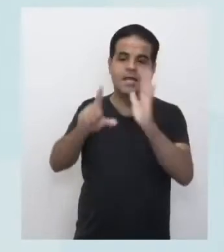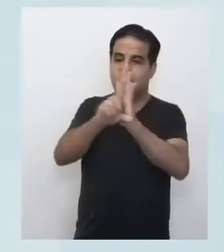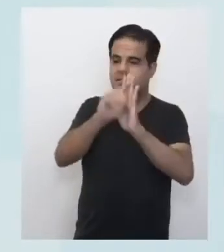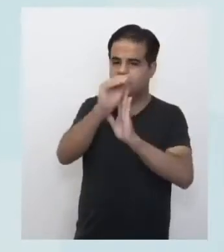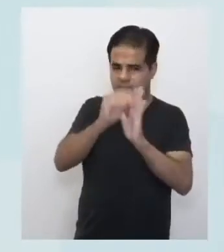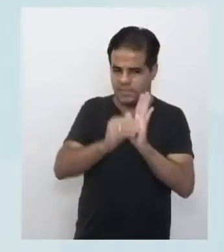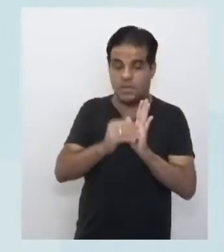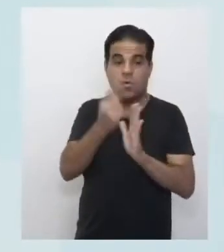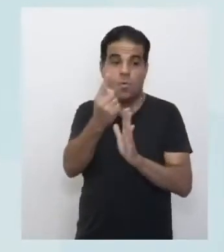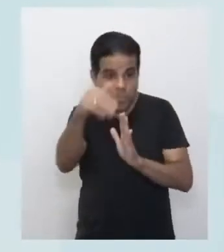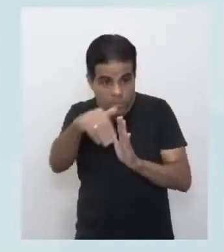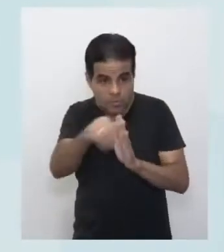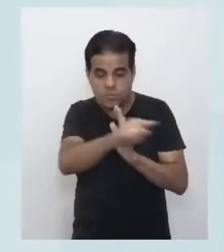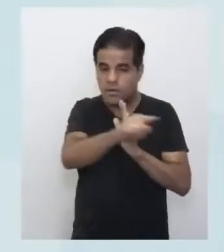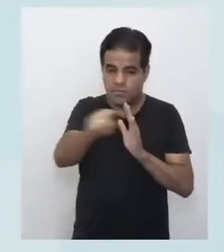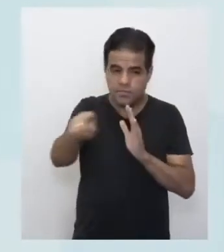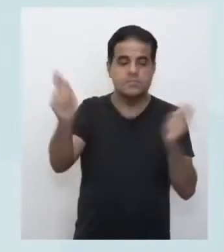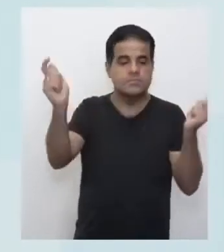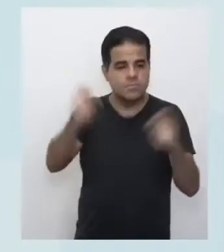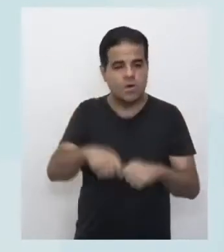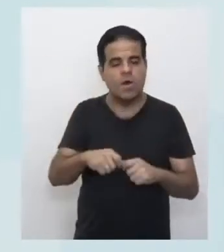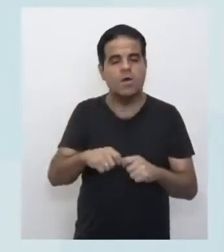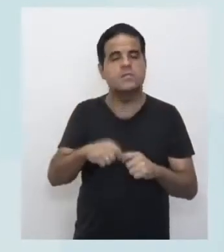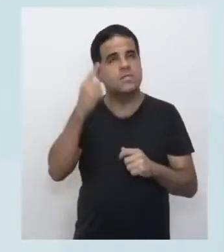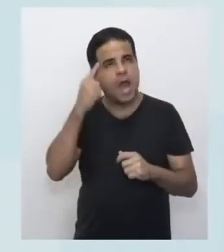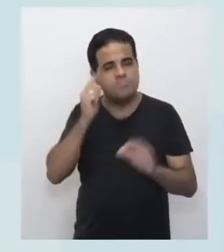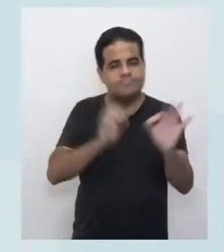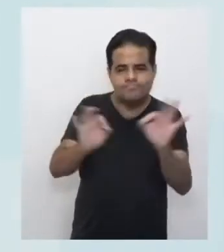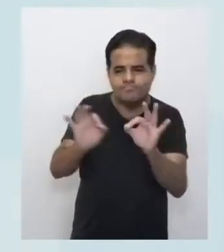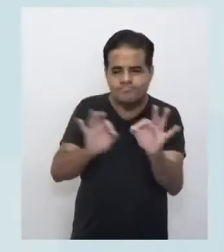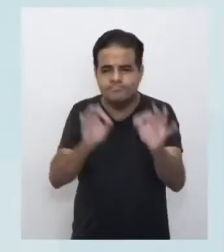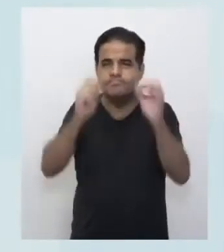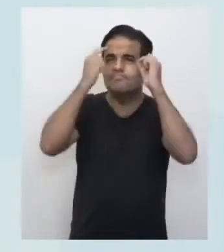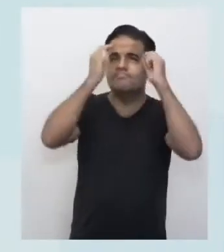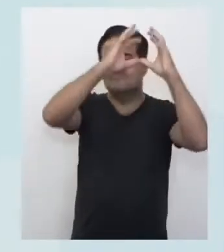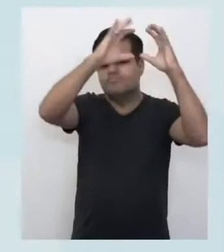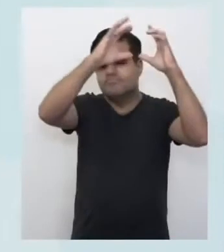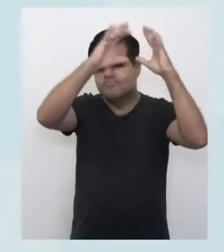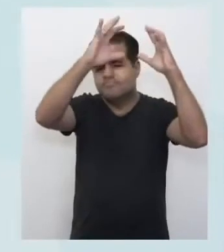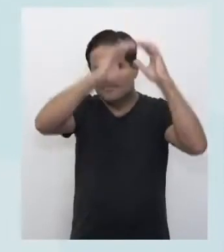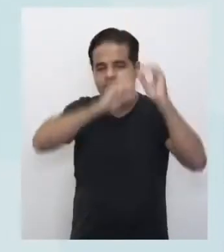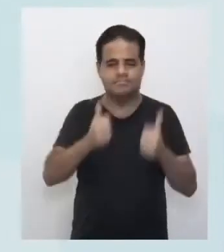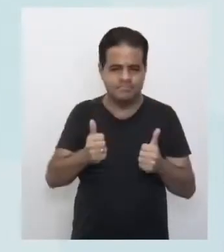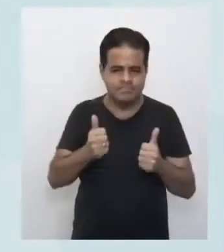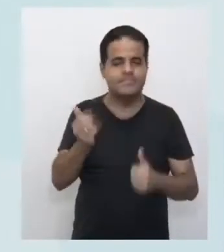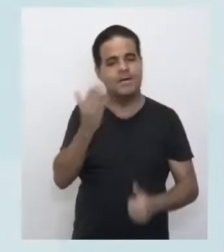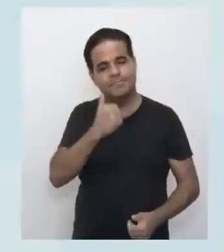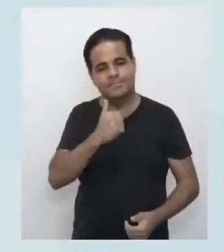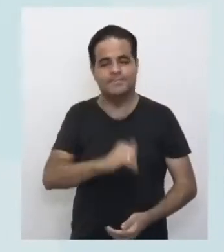vai dar um minutinho só para que vocês já vão aquecendo aí os motores para a aula de hoje. Vamos lá.